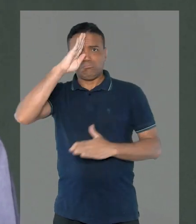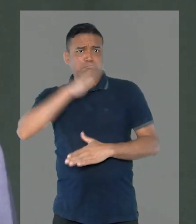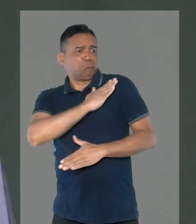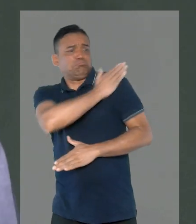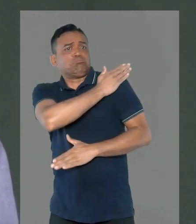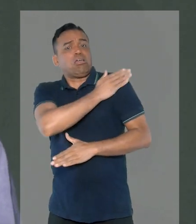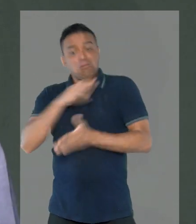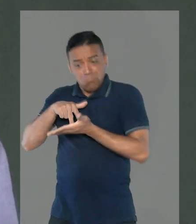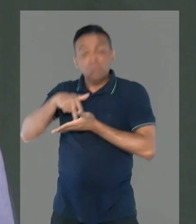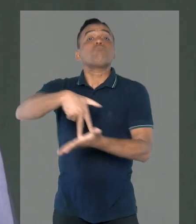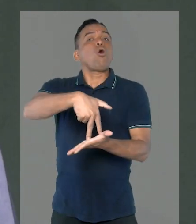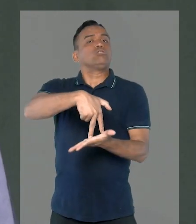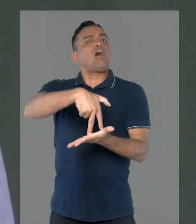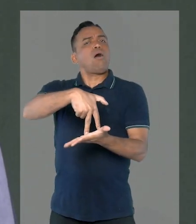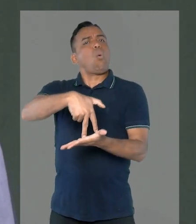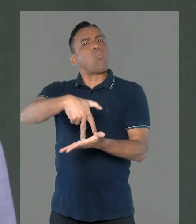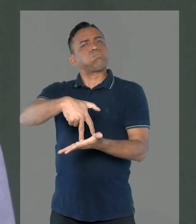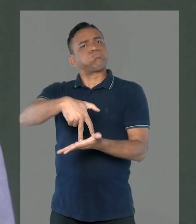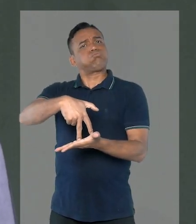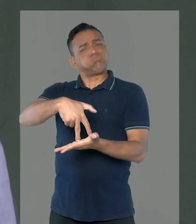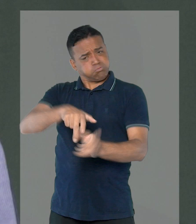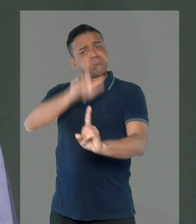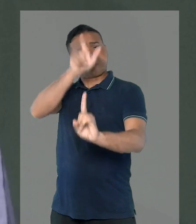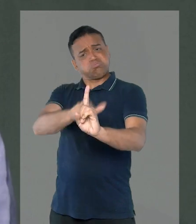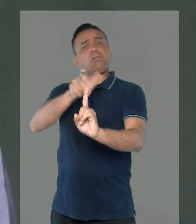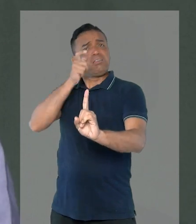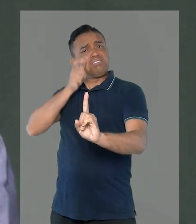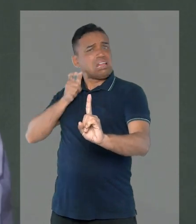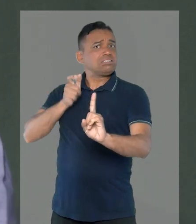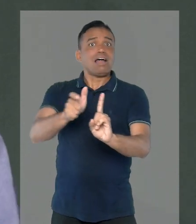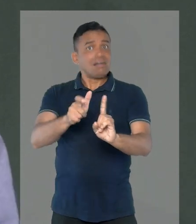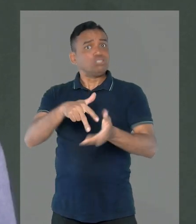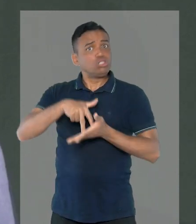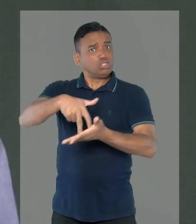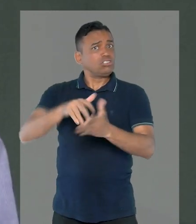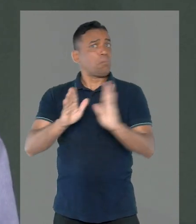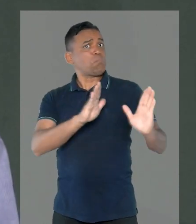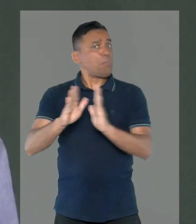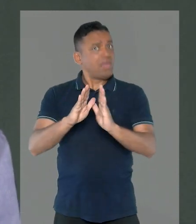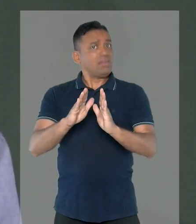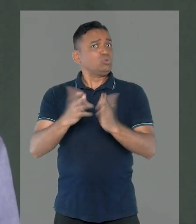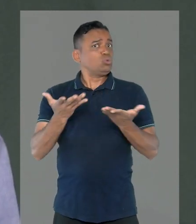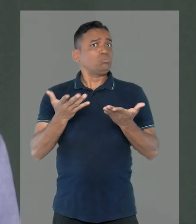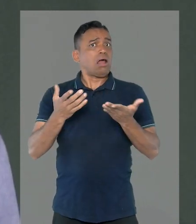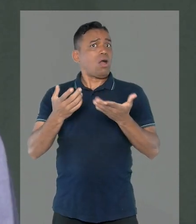contra a ditadura, ele tem uma postura muito interessante, assim, em muitos momentos a